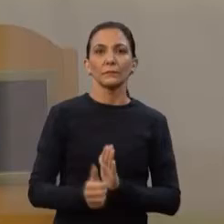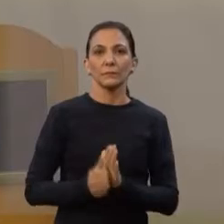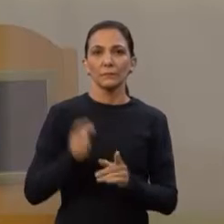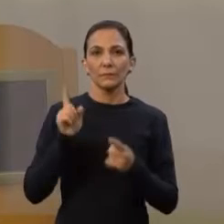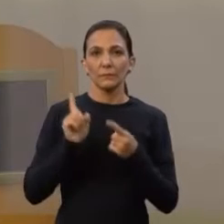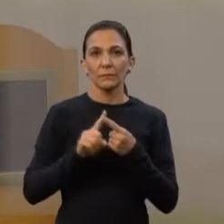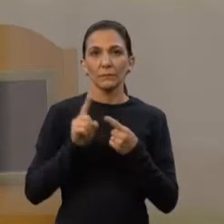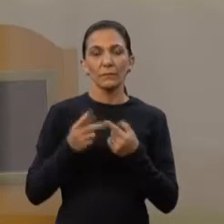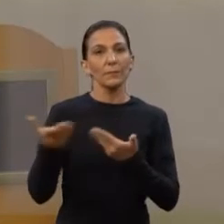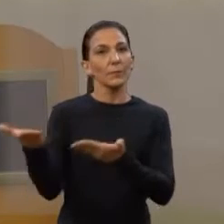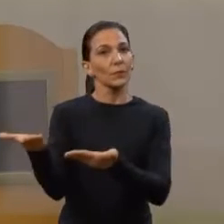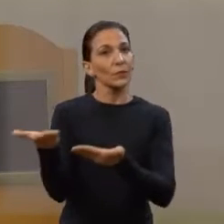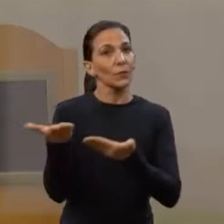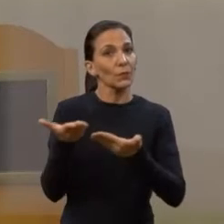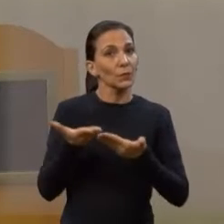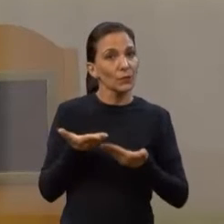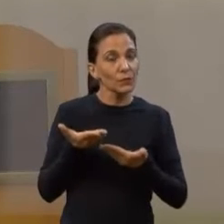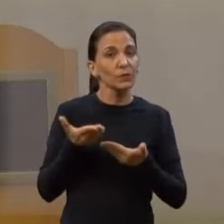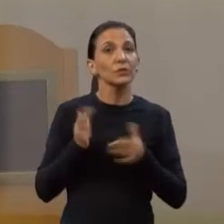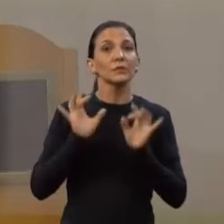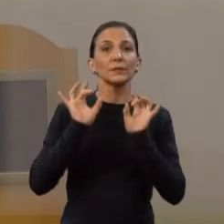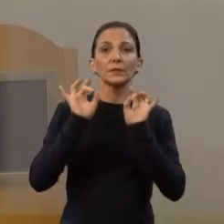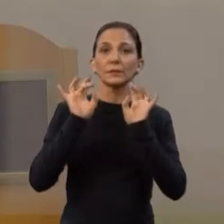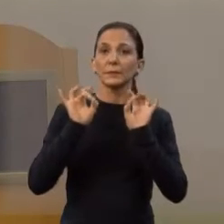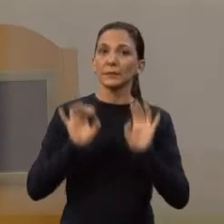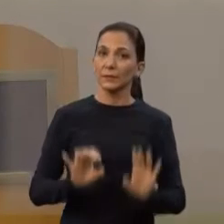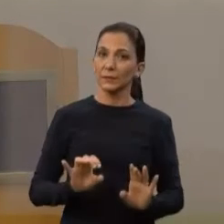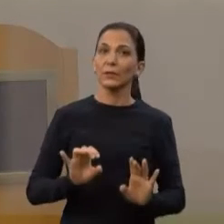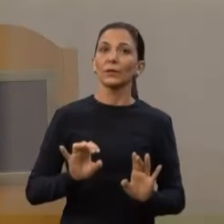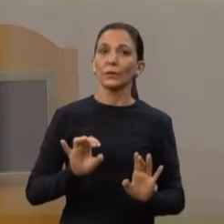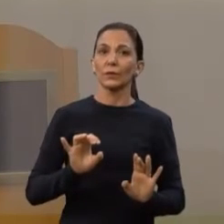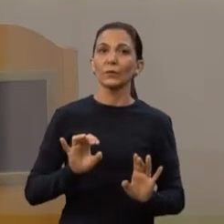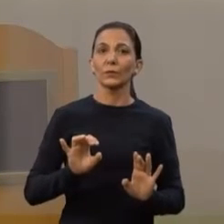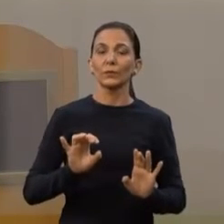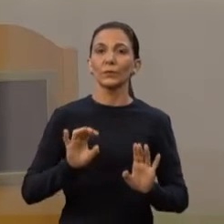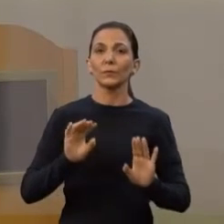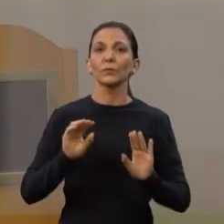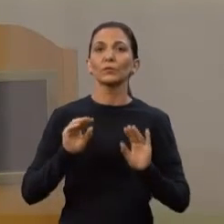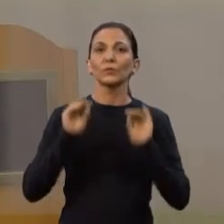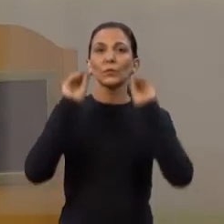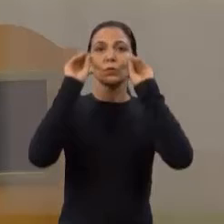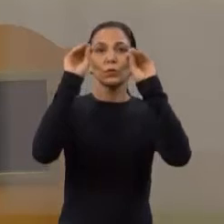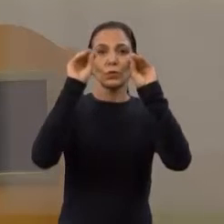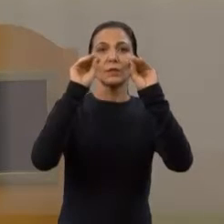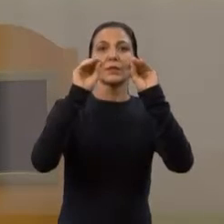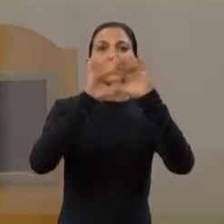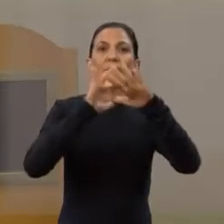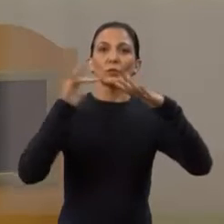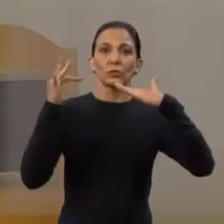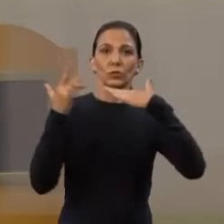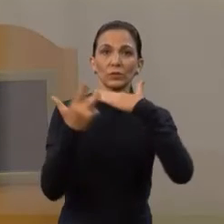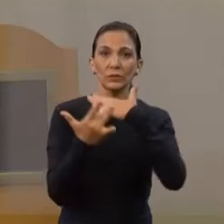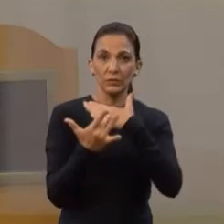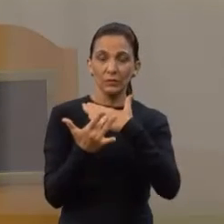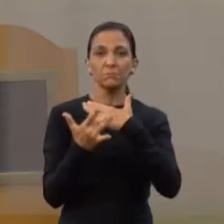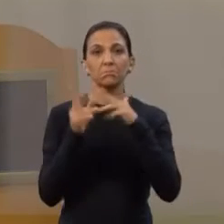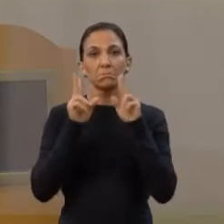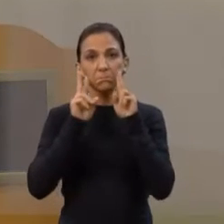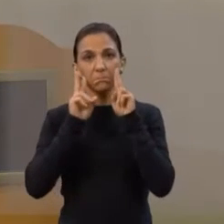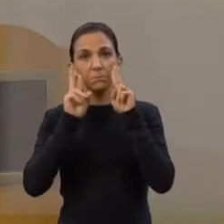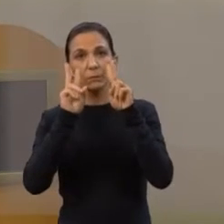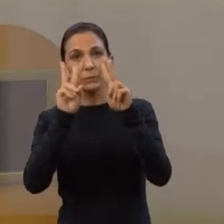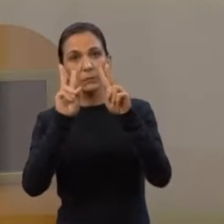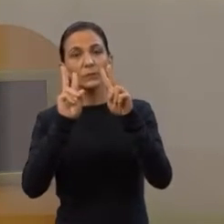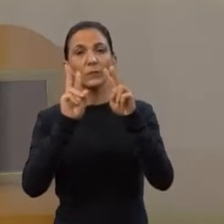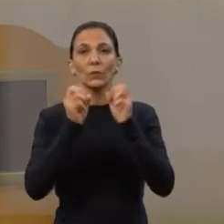é fazer um convite muito importante para vocês logo mais eu subo na minhas redes sociais uma roupa Tainara Faria treze para que vocês acompanhem